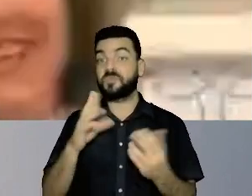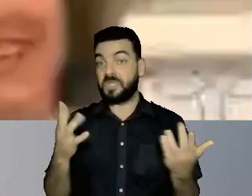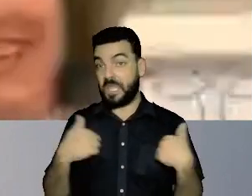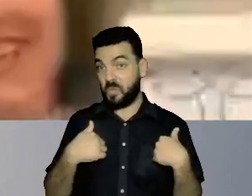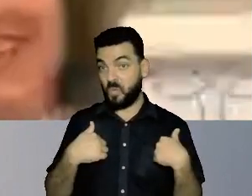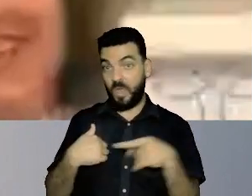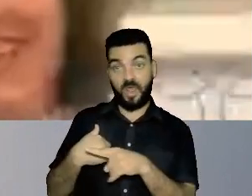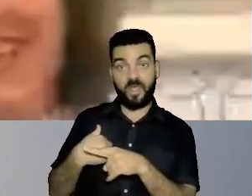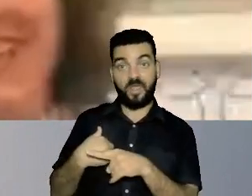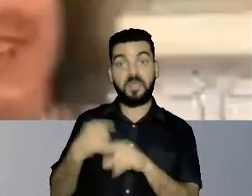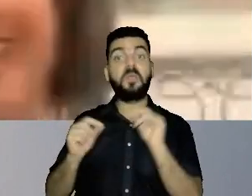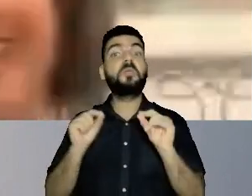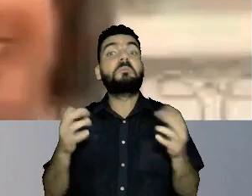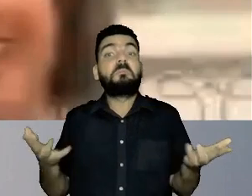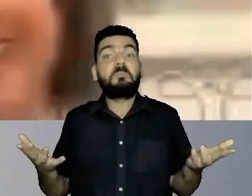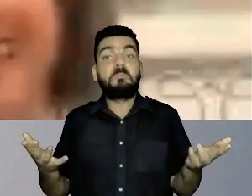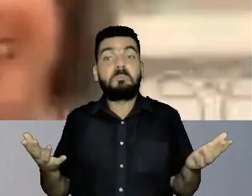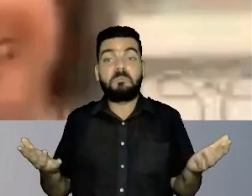vez.